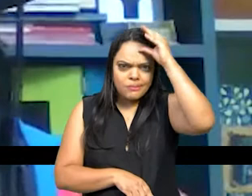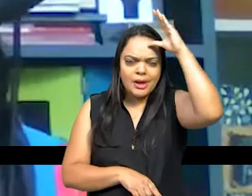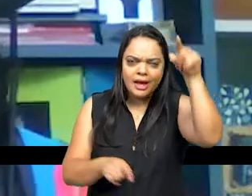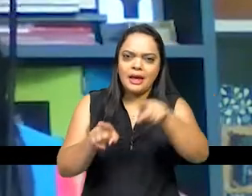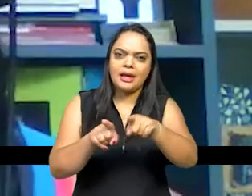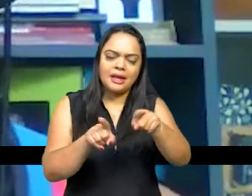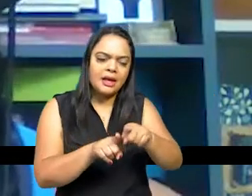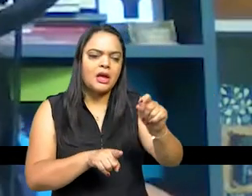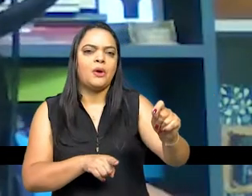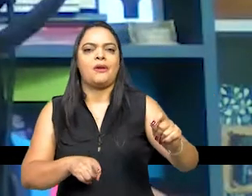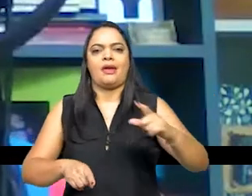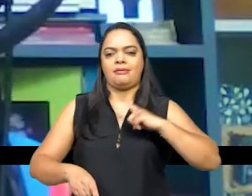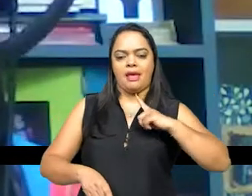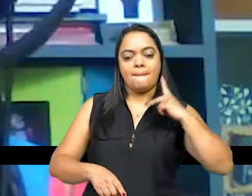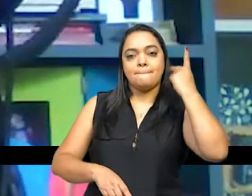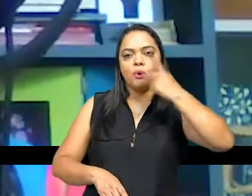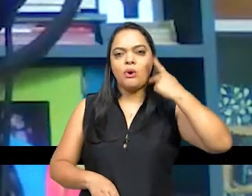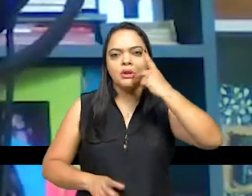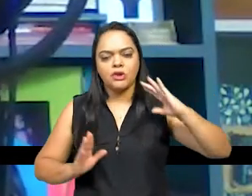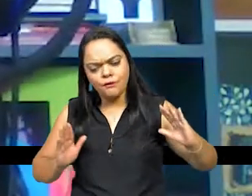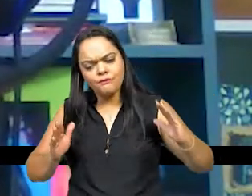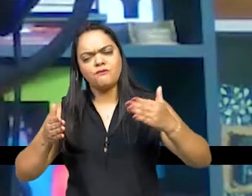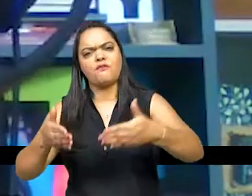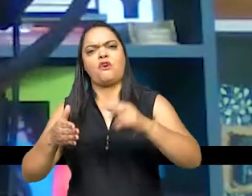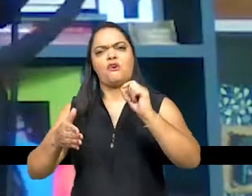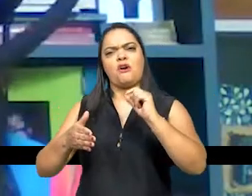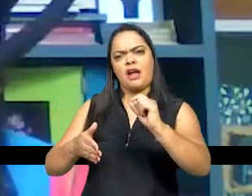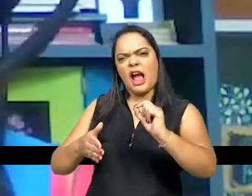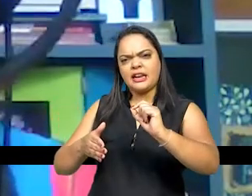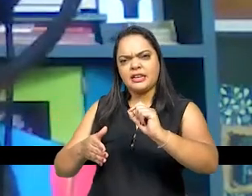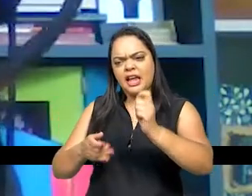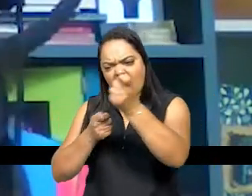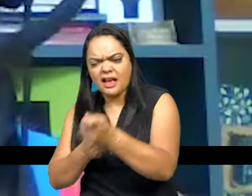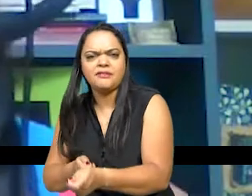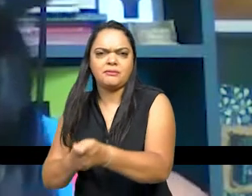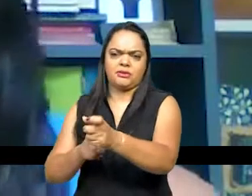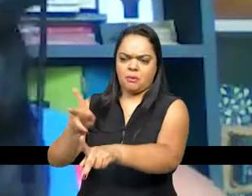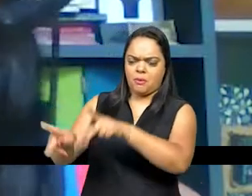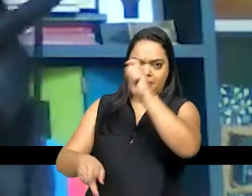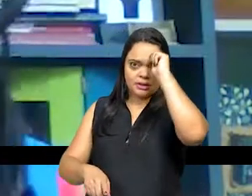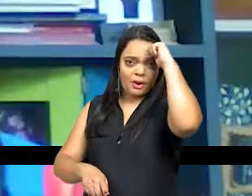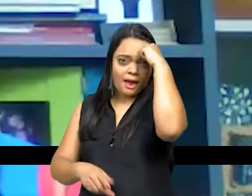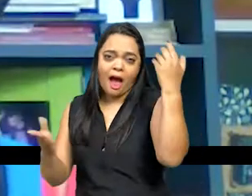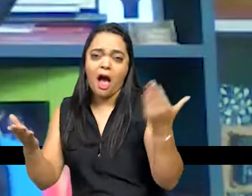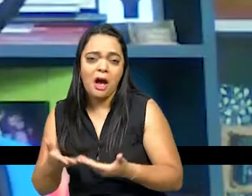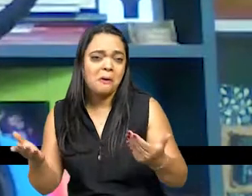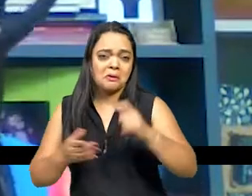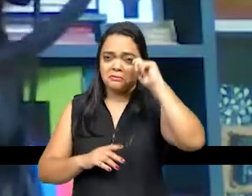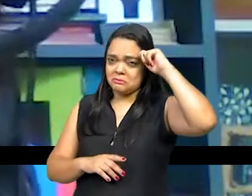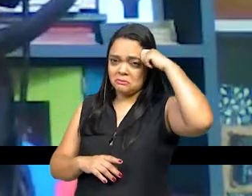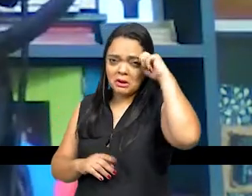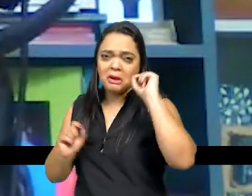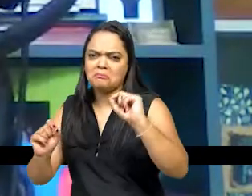socialização, muito pelas políticas de ações afirmativas que a gente tem no país nos últimos tempos, esse ideal não é mais um ideal. É